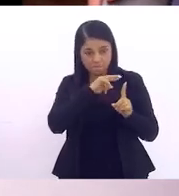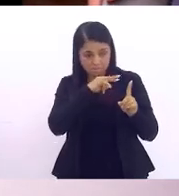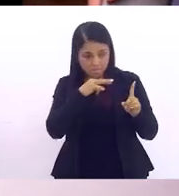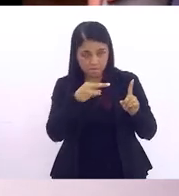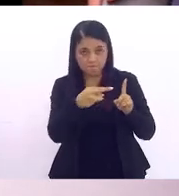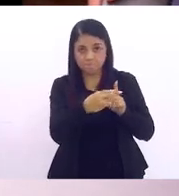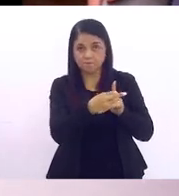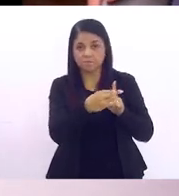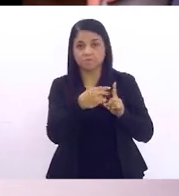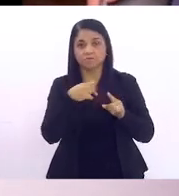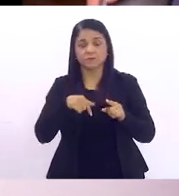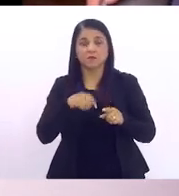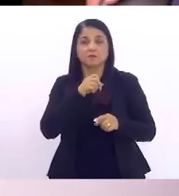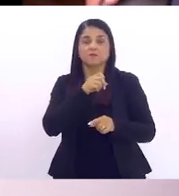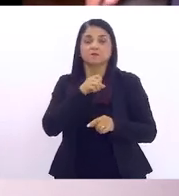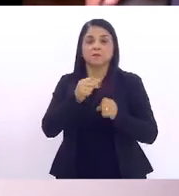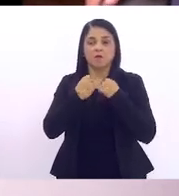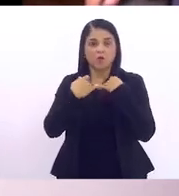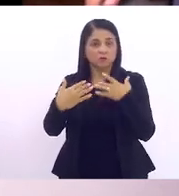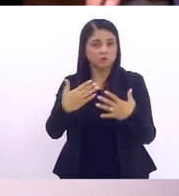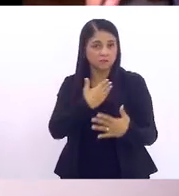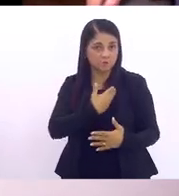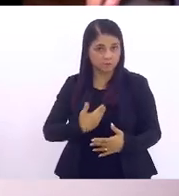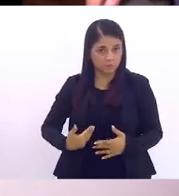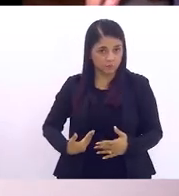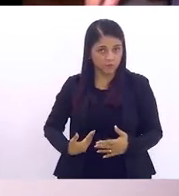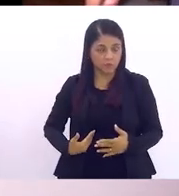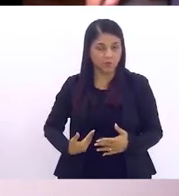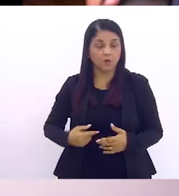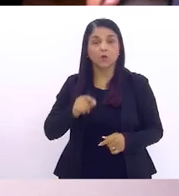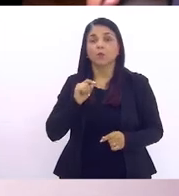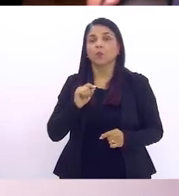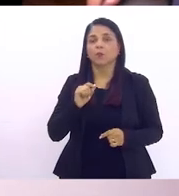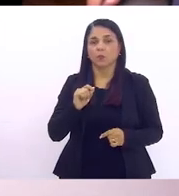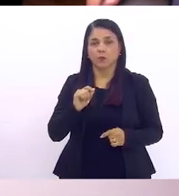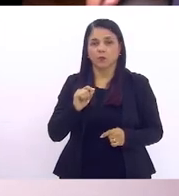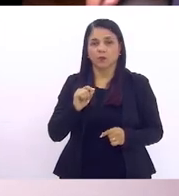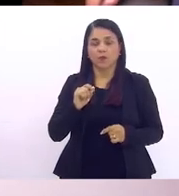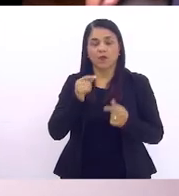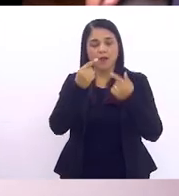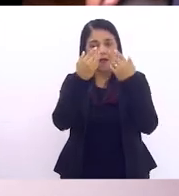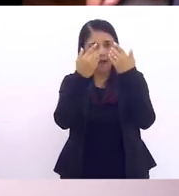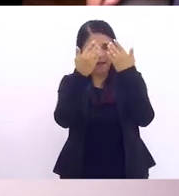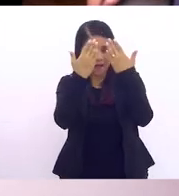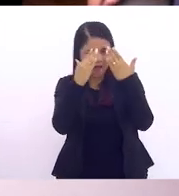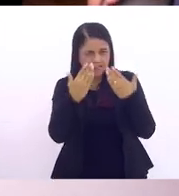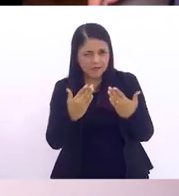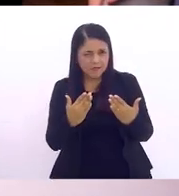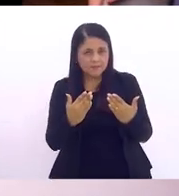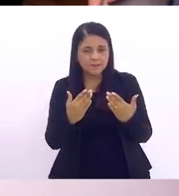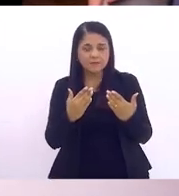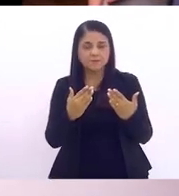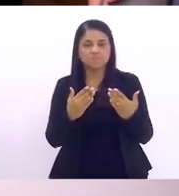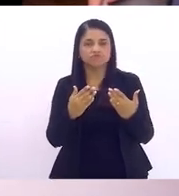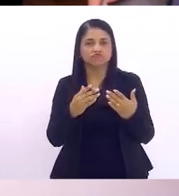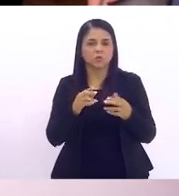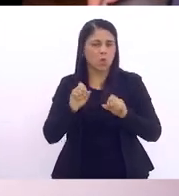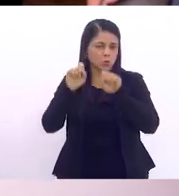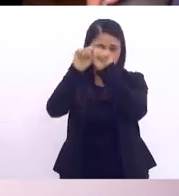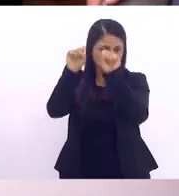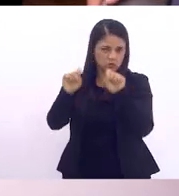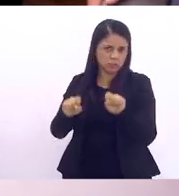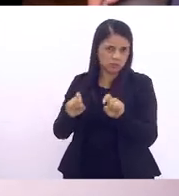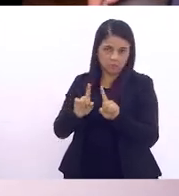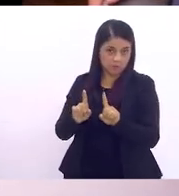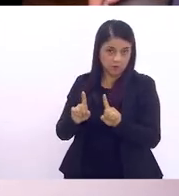aqui nessa audiência pública é a de quem Analisa não o sistema em tese mas